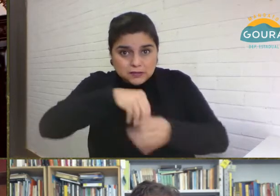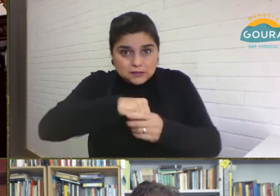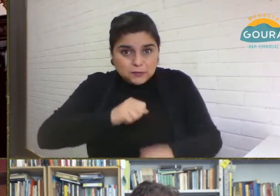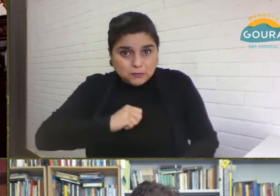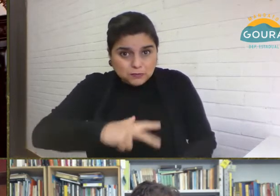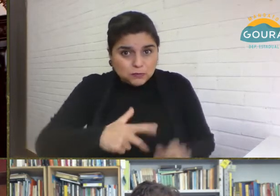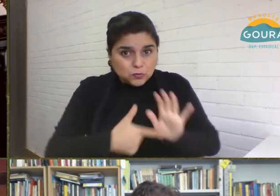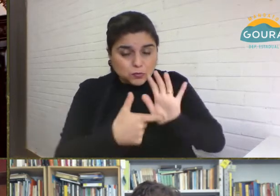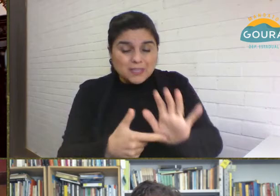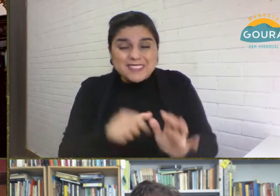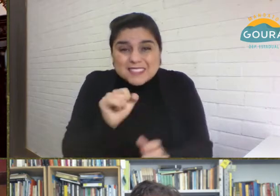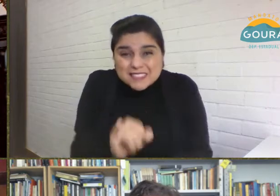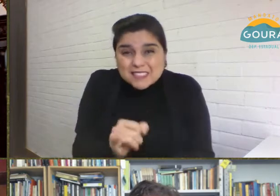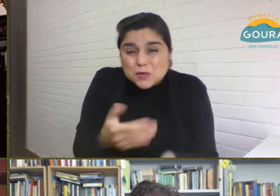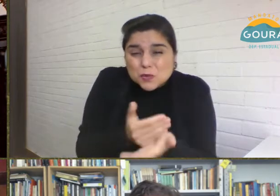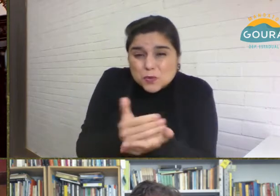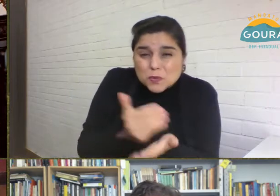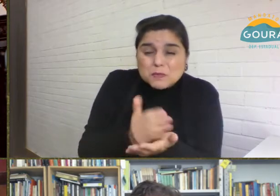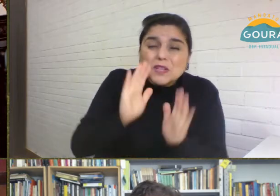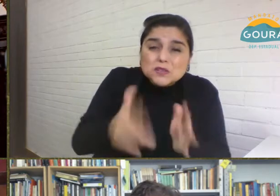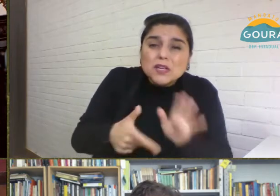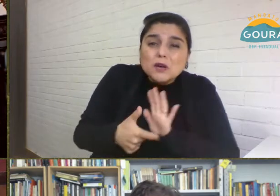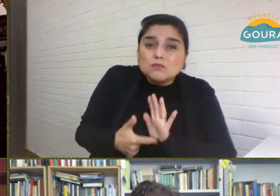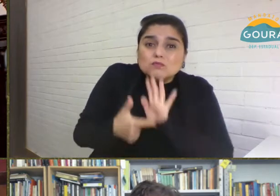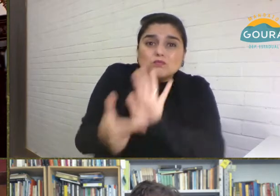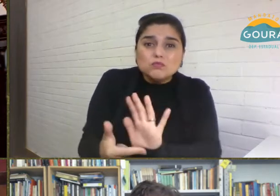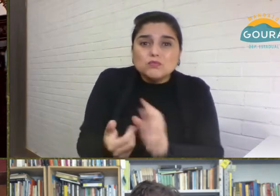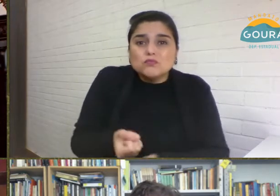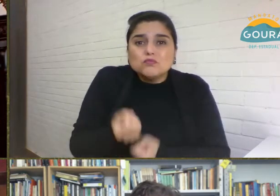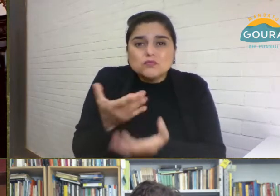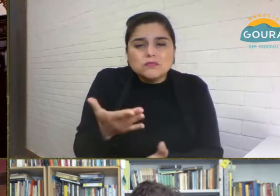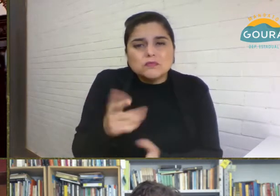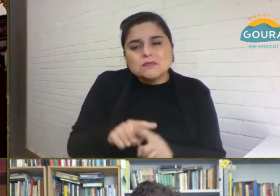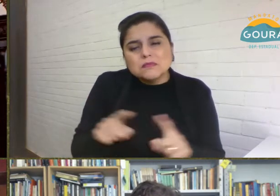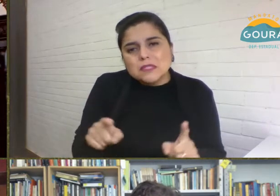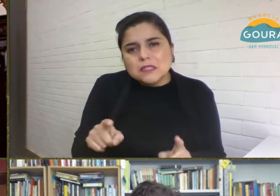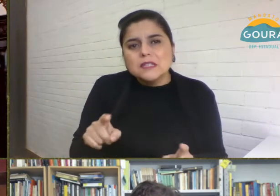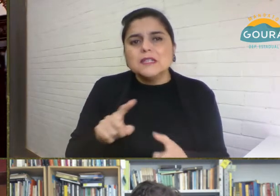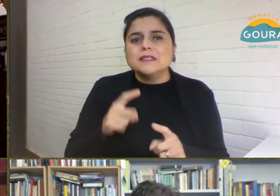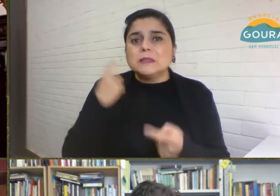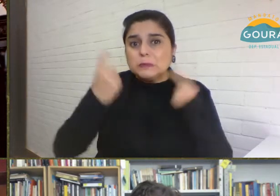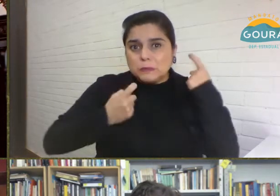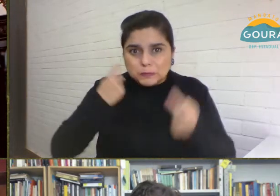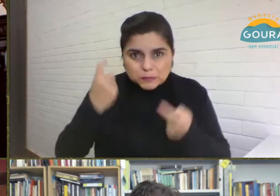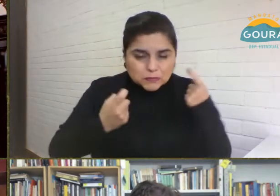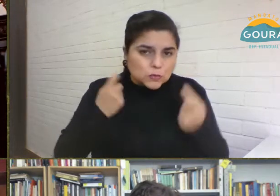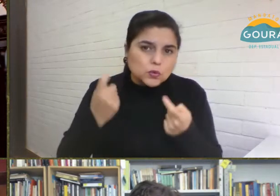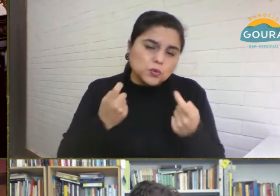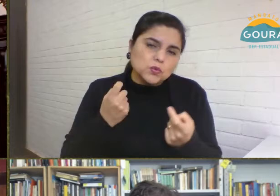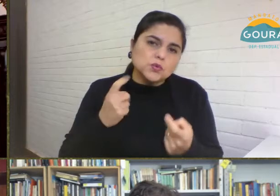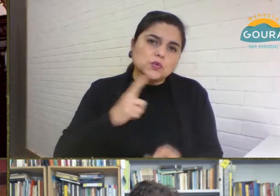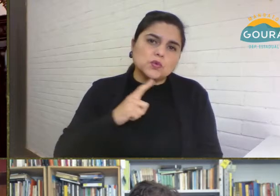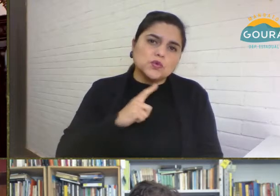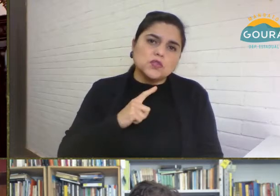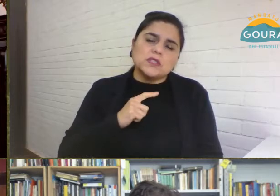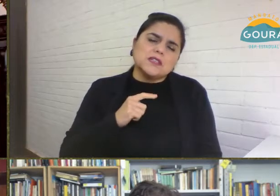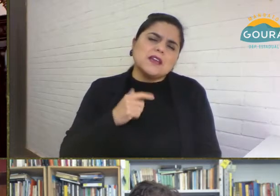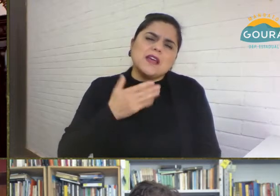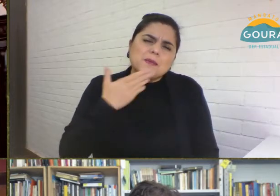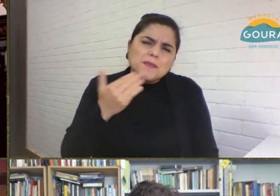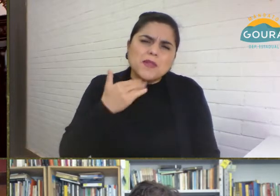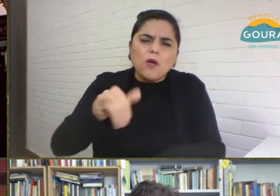manifestado desde logo também esse tipo de preocupações, instalando centros de